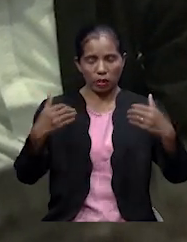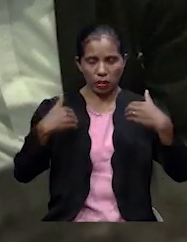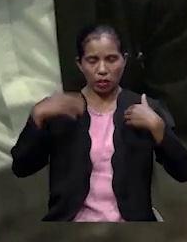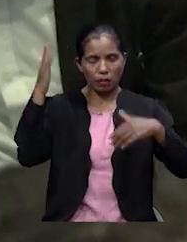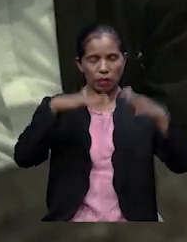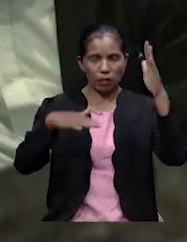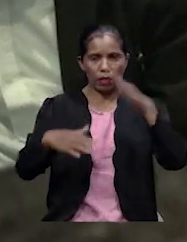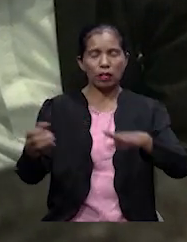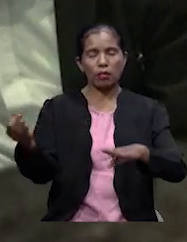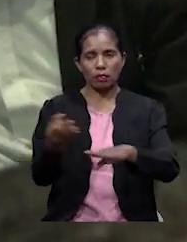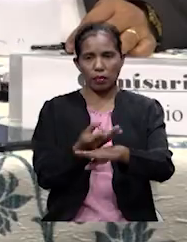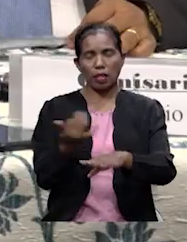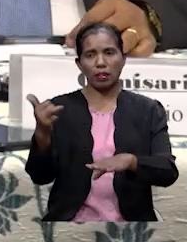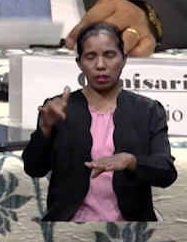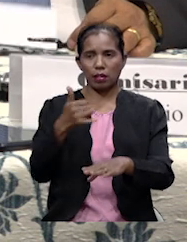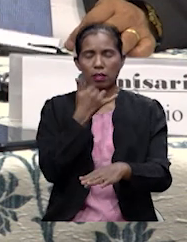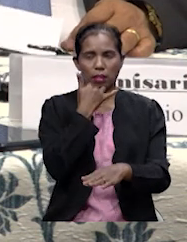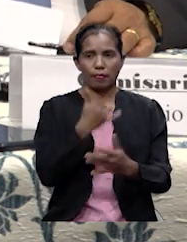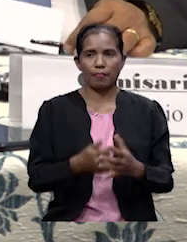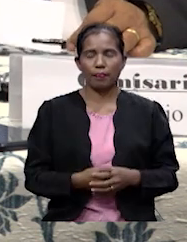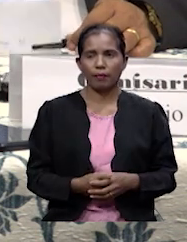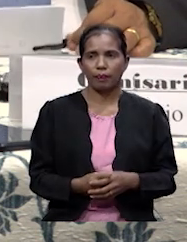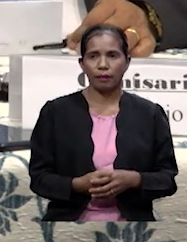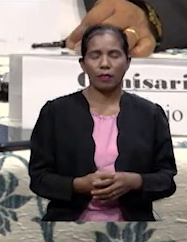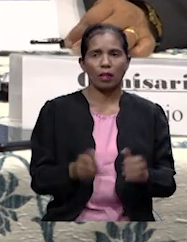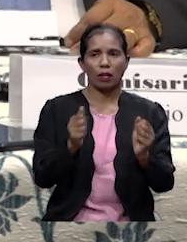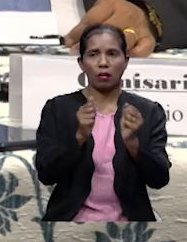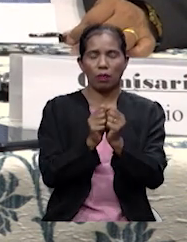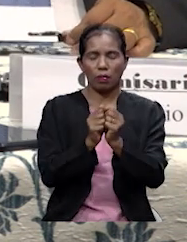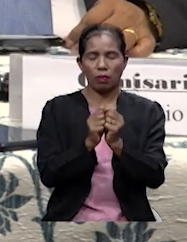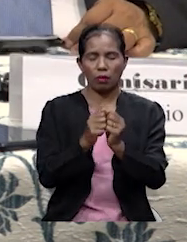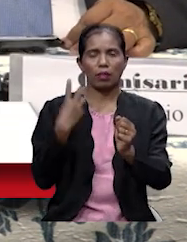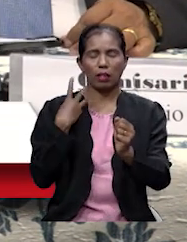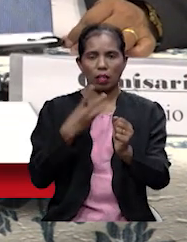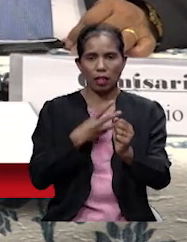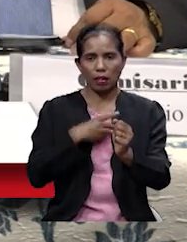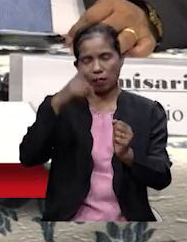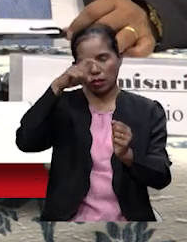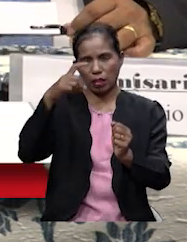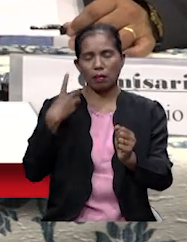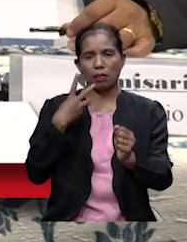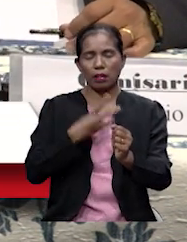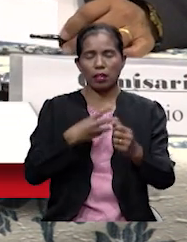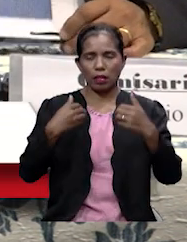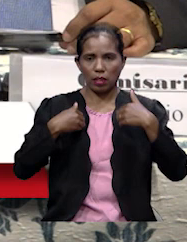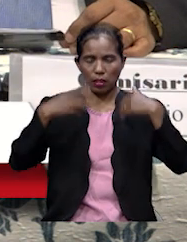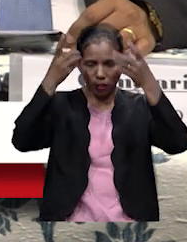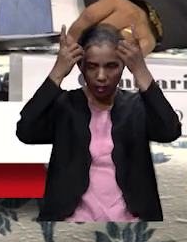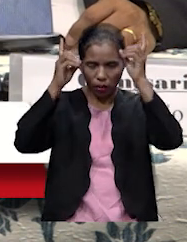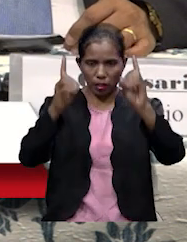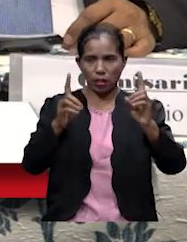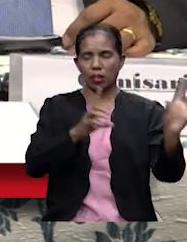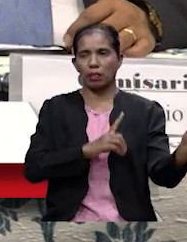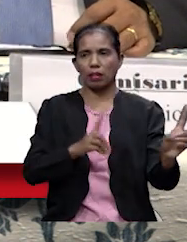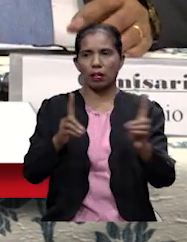procedimento documento sira. Ho capacidade nebe makita iha, ita fote decisão, ita implementa,